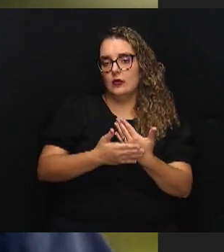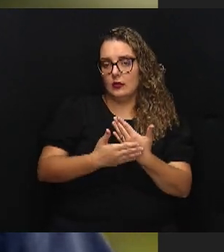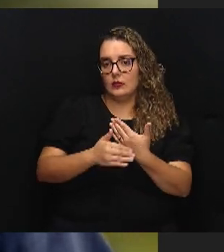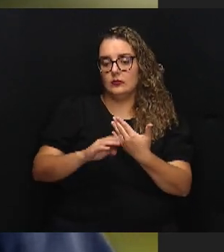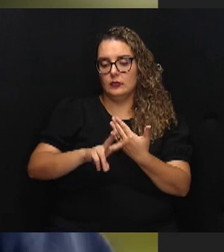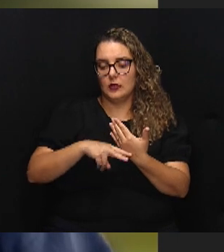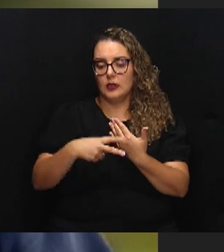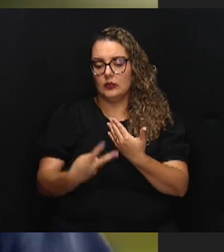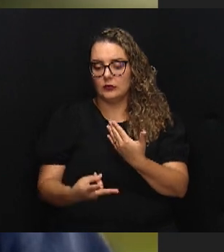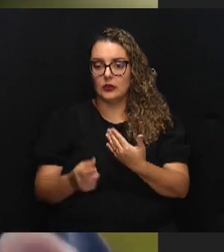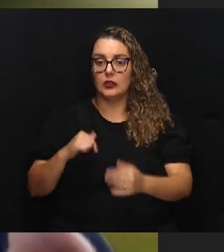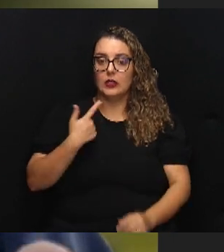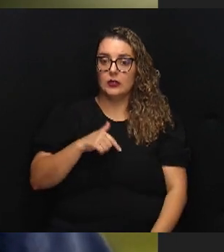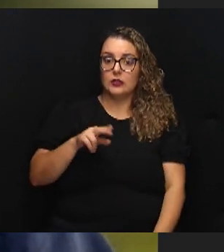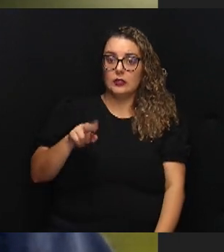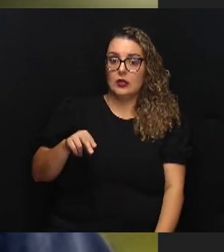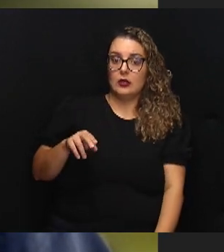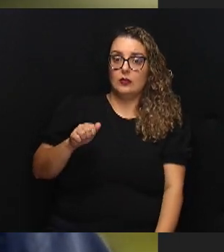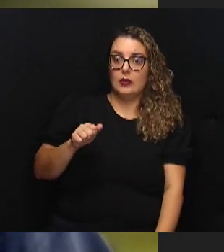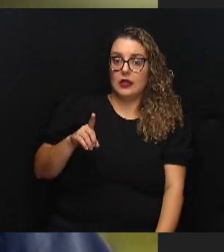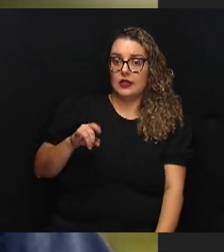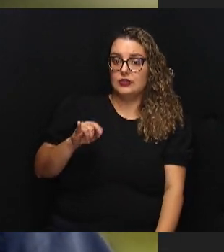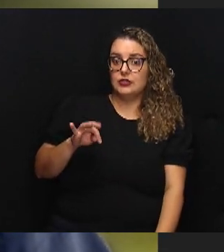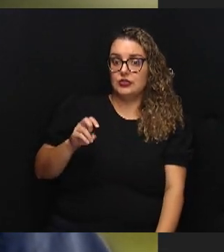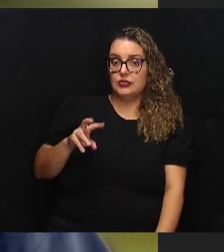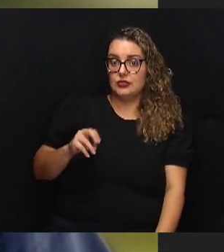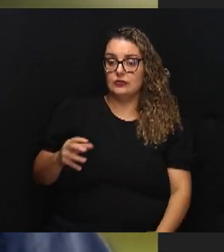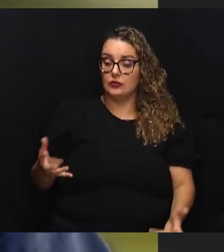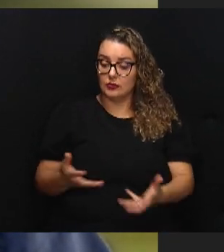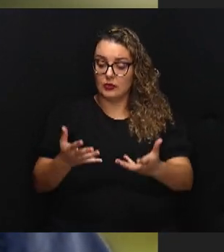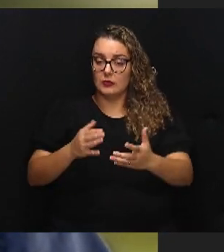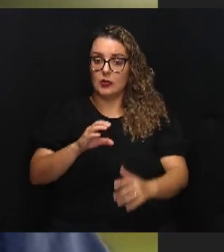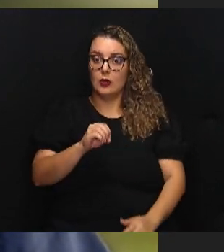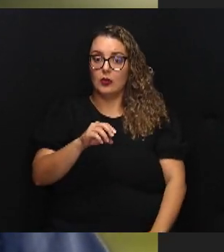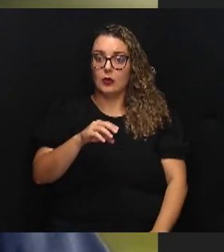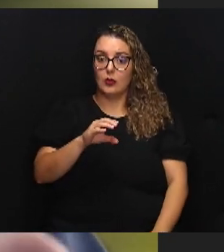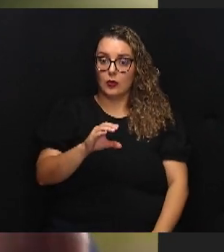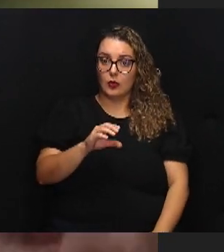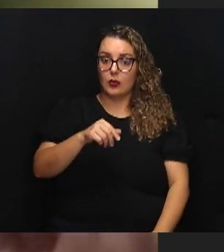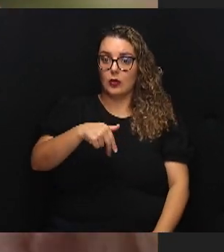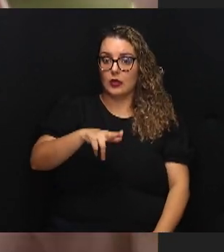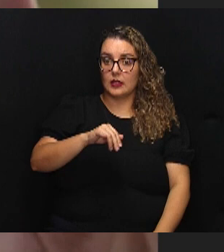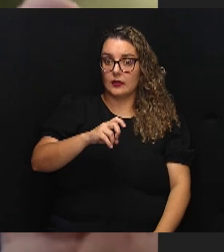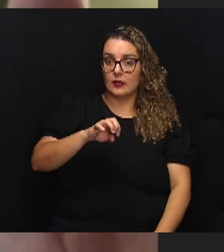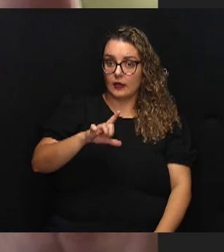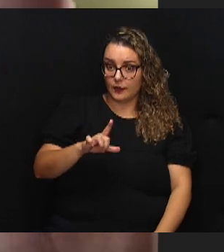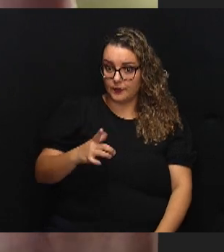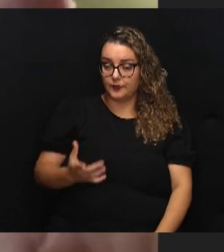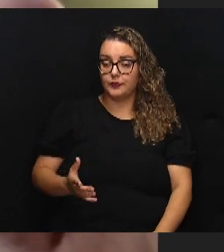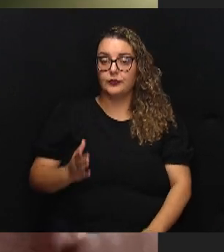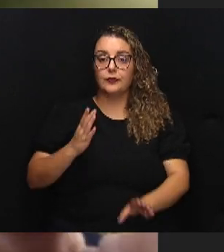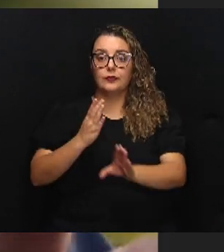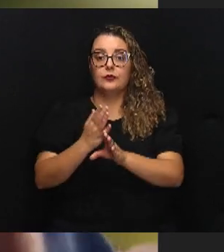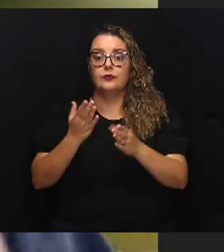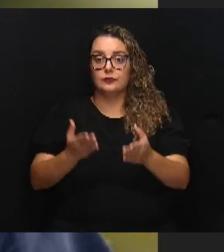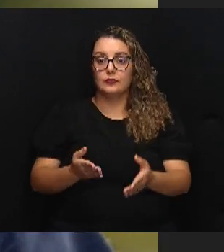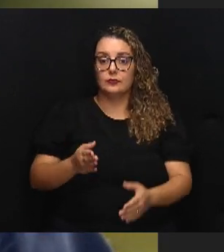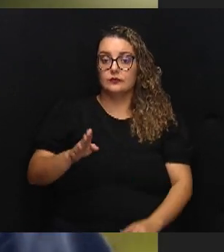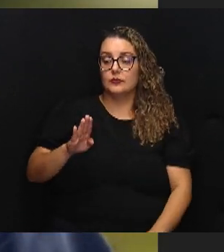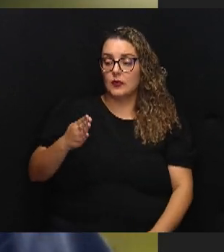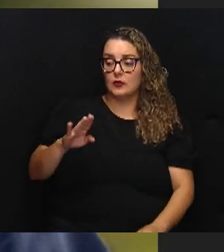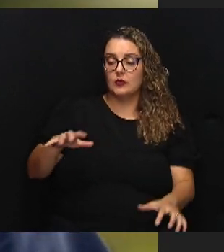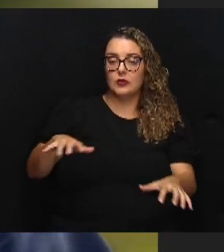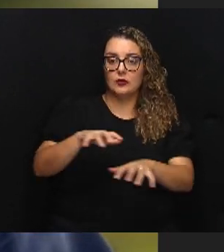aditivo, ela é um turbo para esses coquetéis enzimáticos. Então, a descoberta veio da